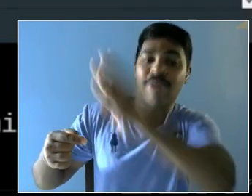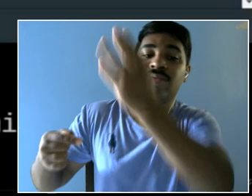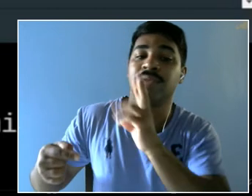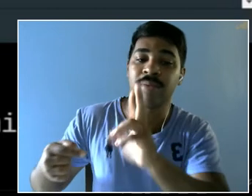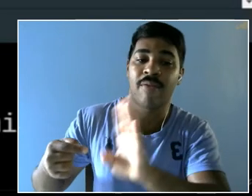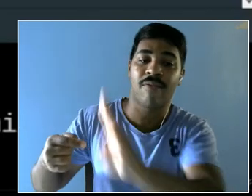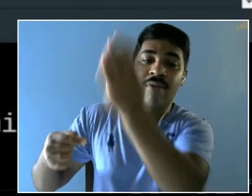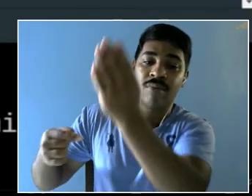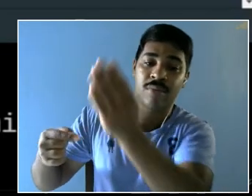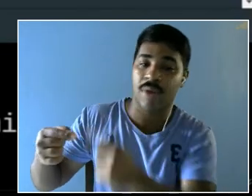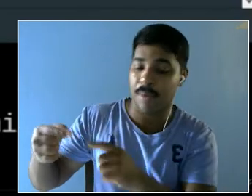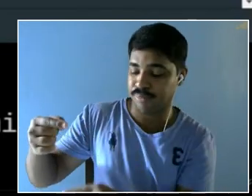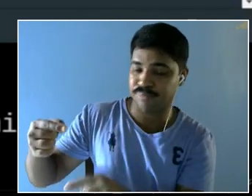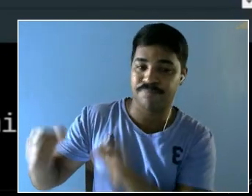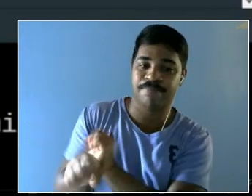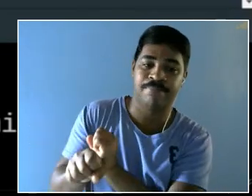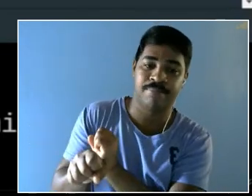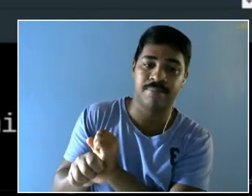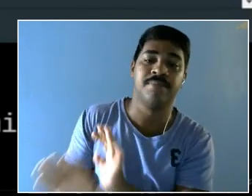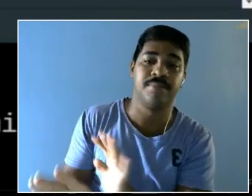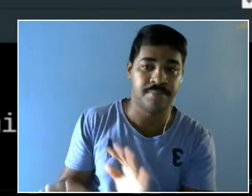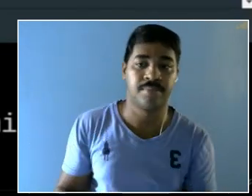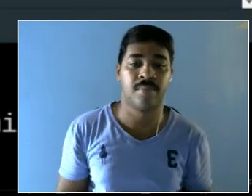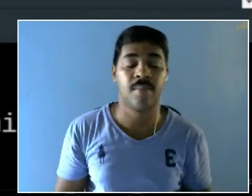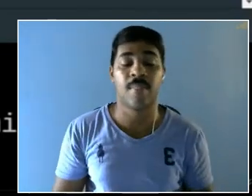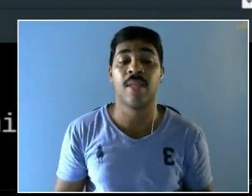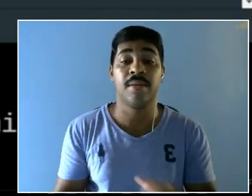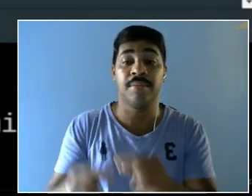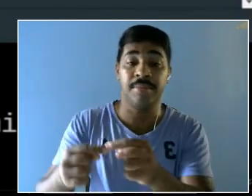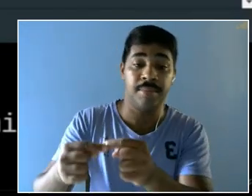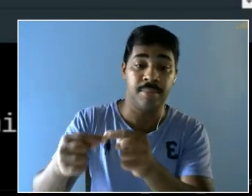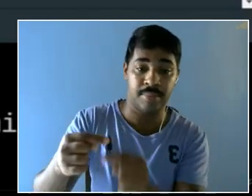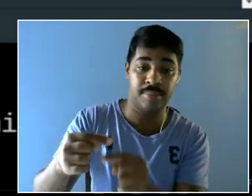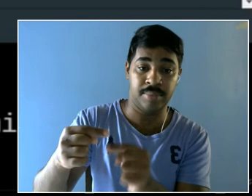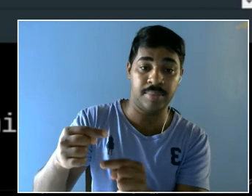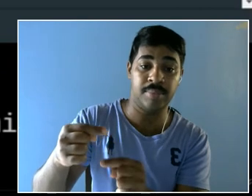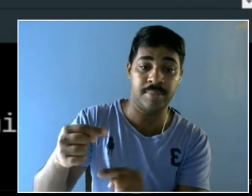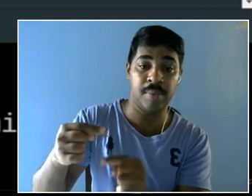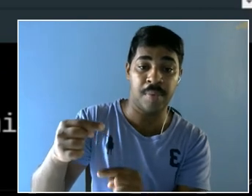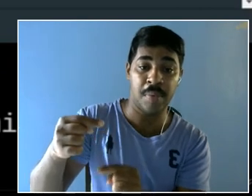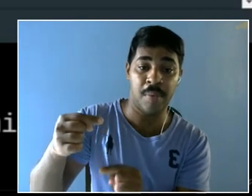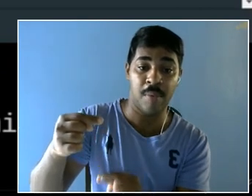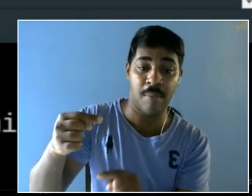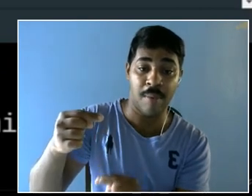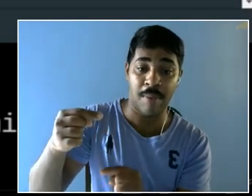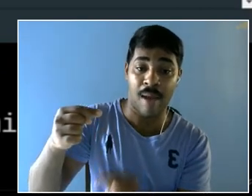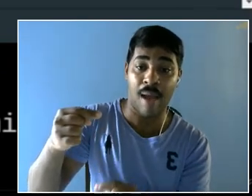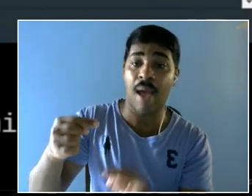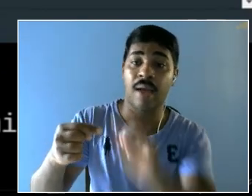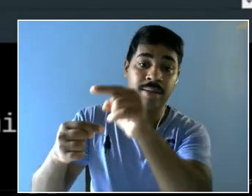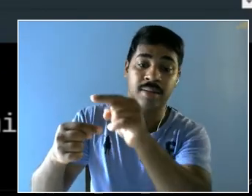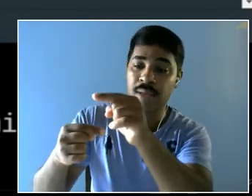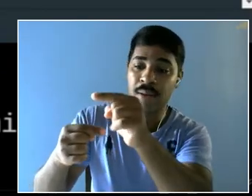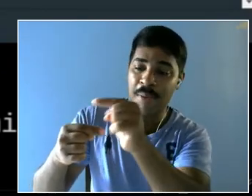Então, vai repetir o mesmo código 10 vezes. E por repetir o mesmo código 10 vezes, algo vai mudar para que isso aqui dê falso e